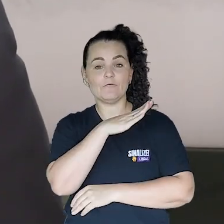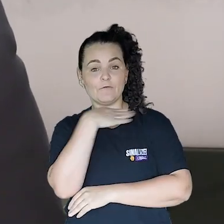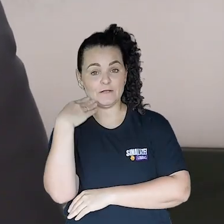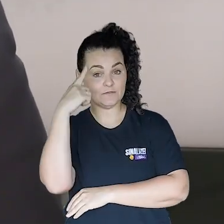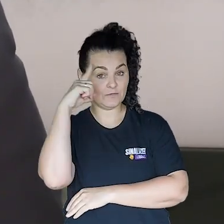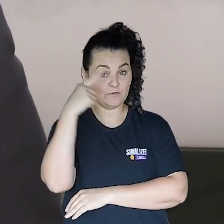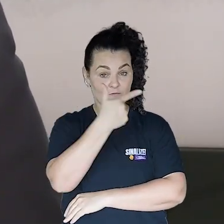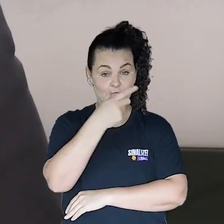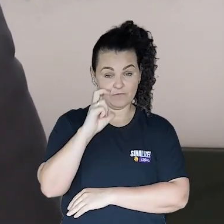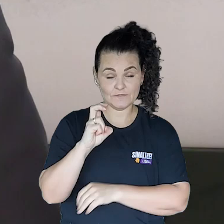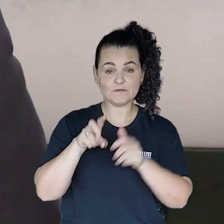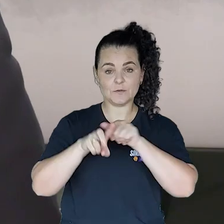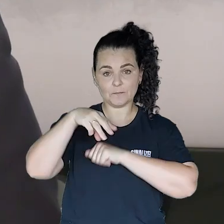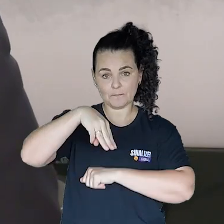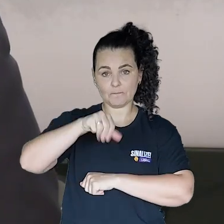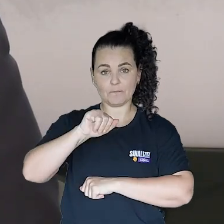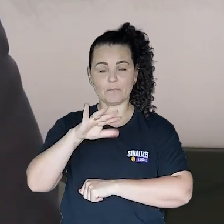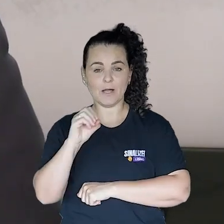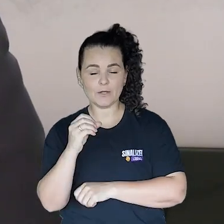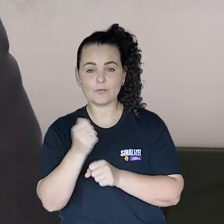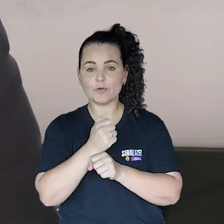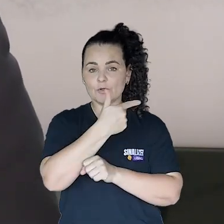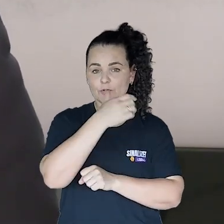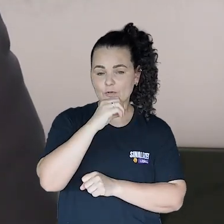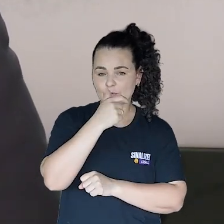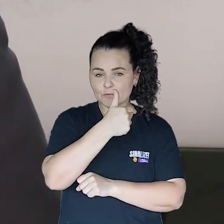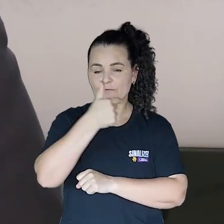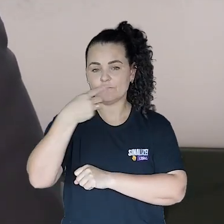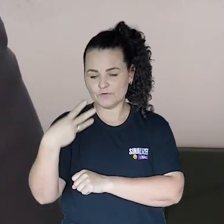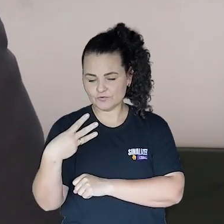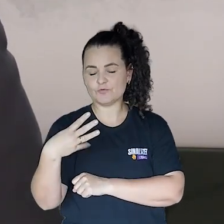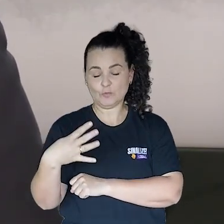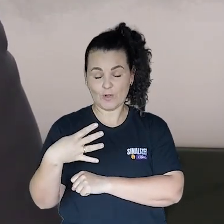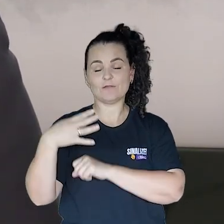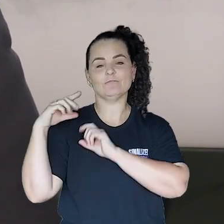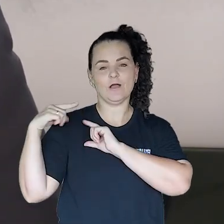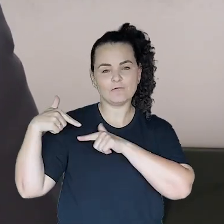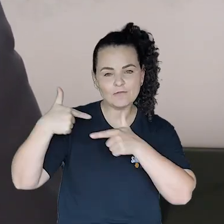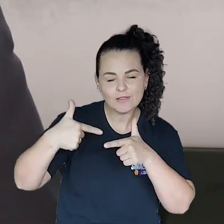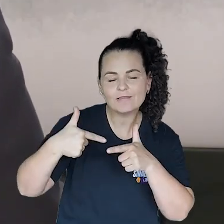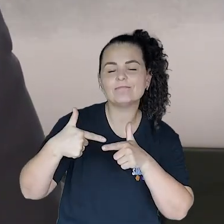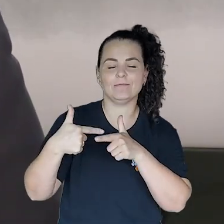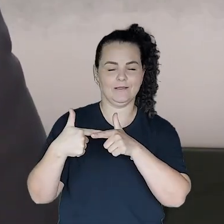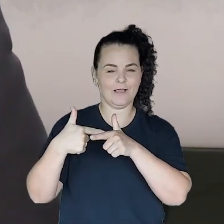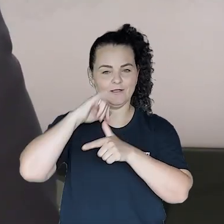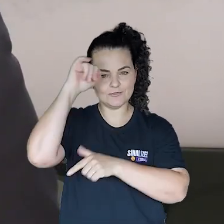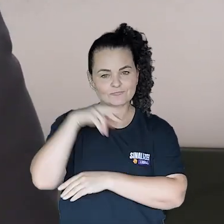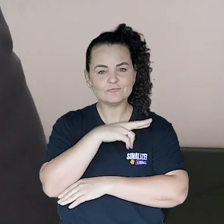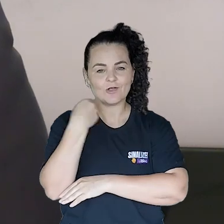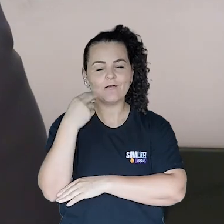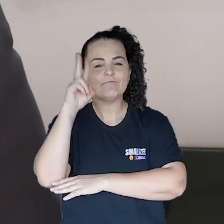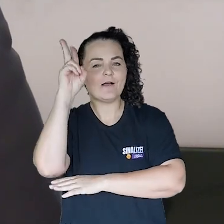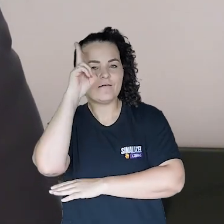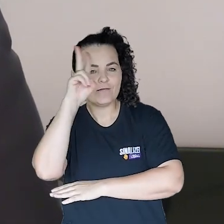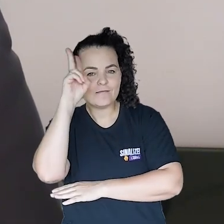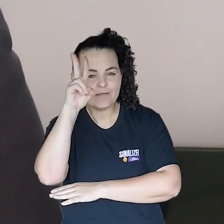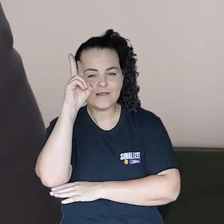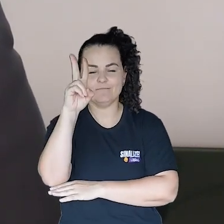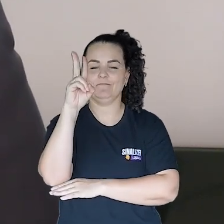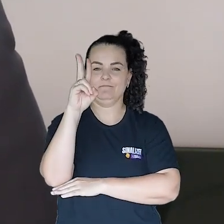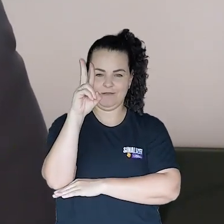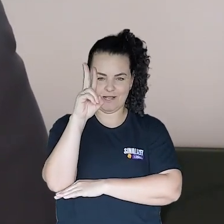faleceu no dia 2 5 de maio de 2024 deixando um legado duradouro em Jaraguá do Sul sendo